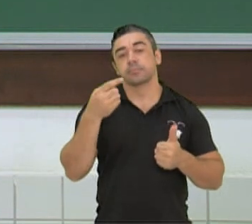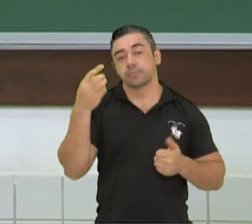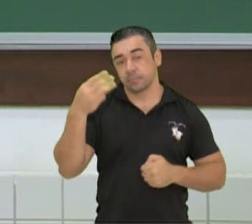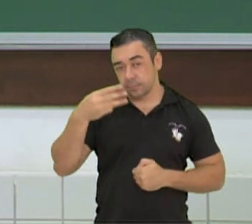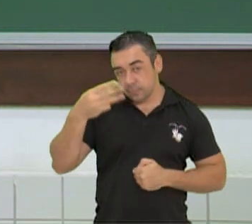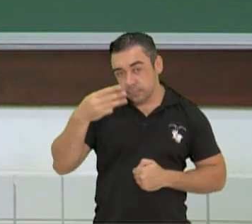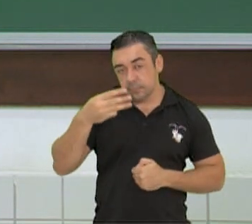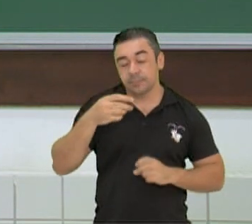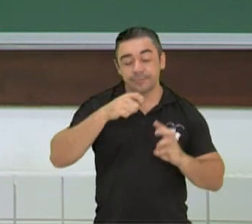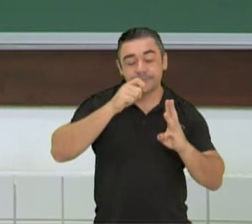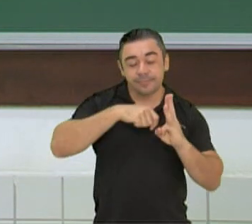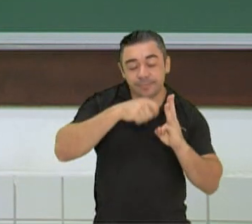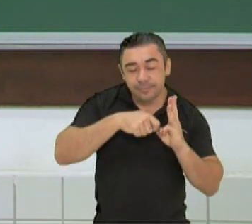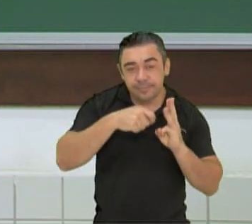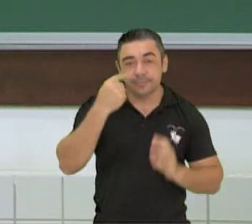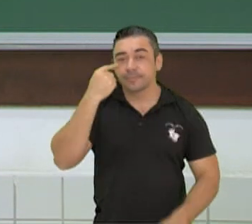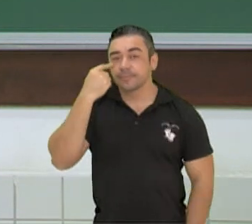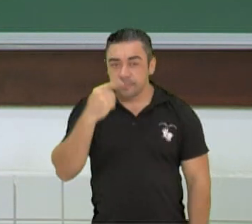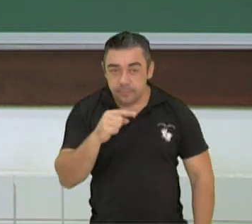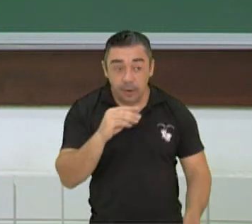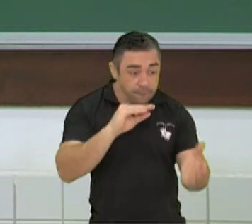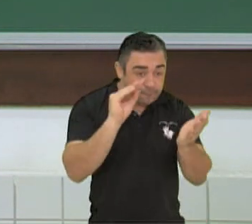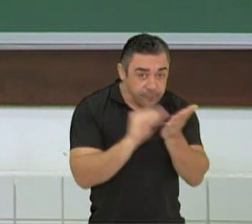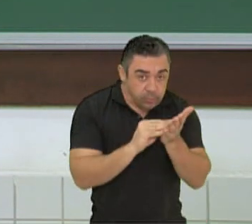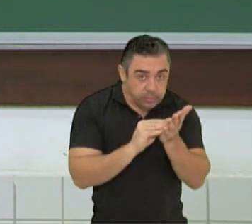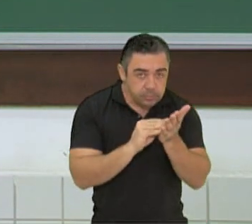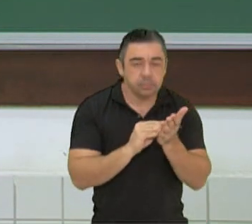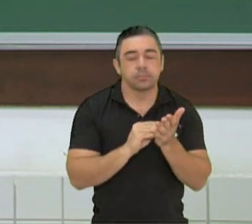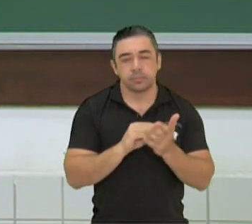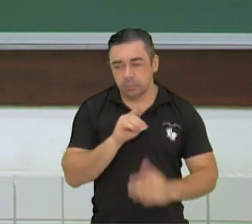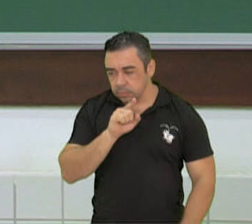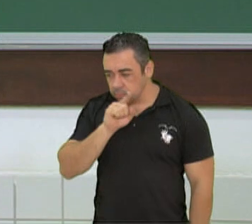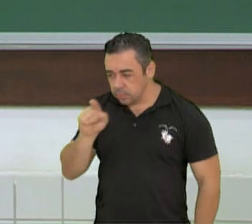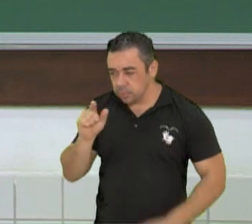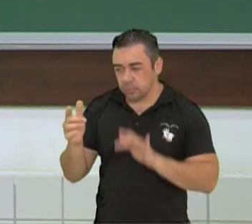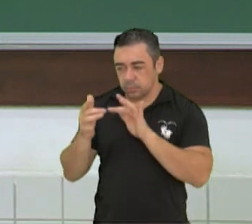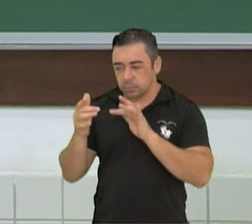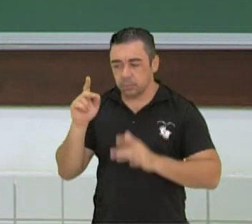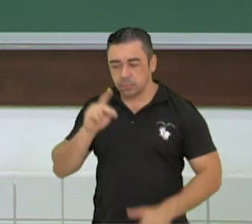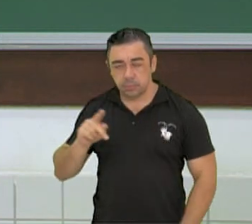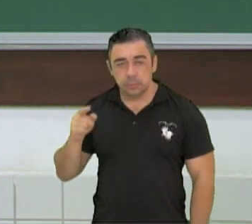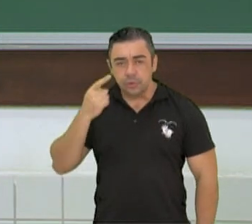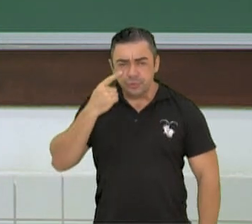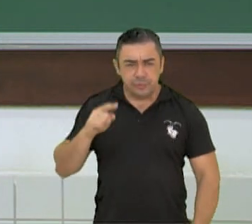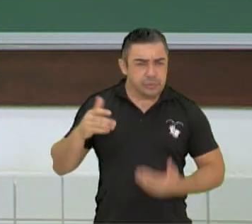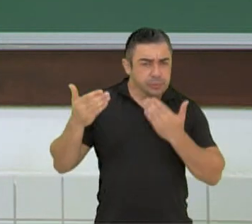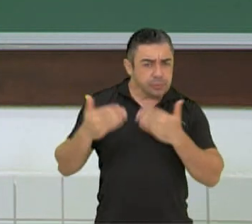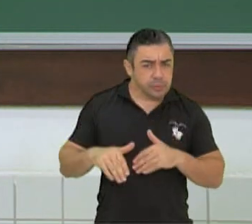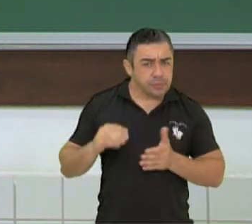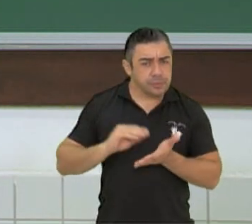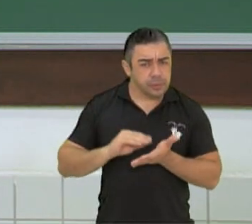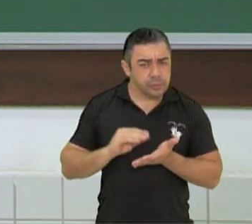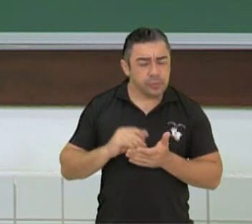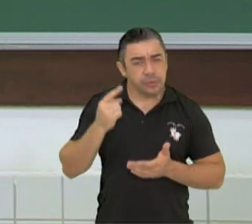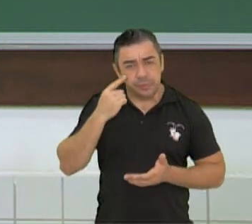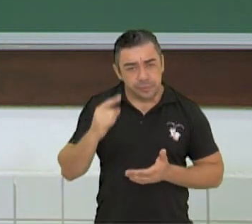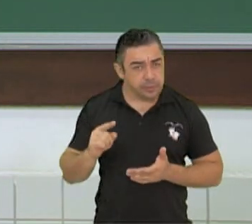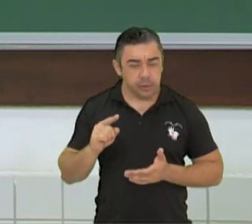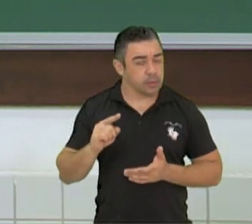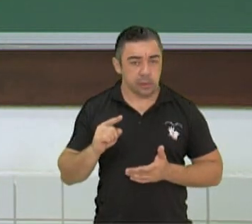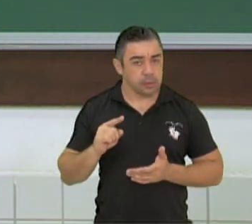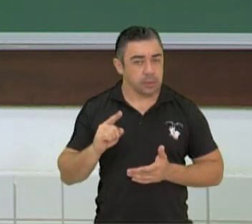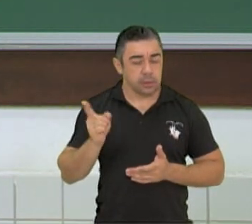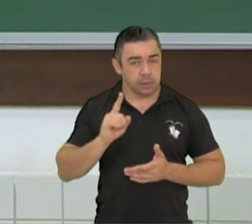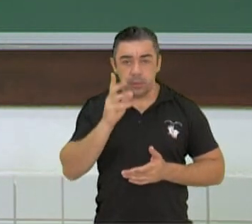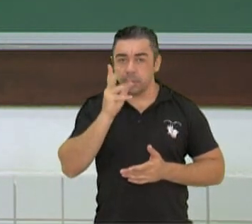tiver algum probleminha, faltando lá a média, procure seu professor para fazer alguma avaliação, verificar, né? Não deixe para a